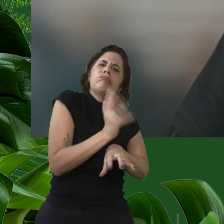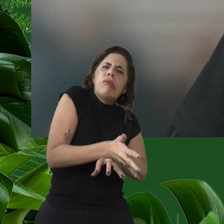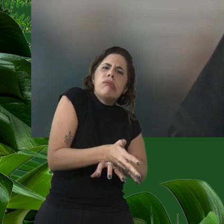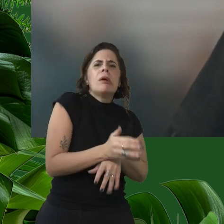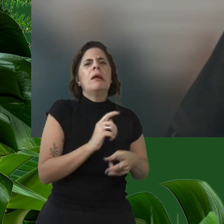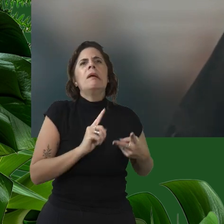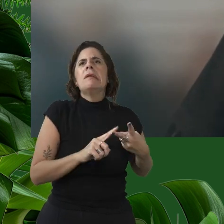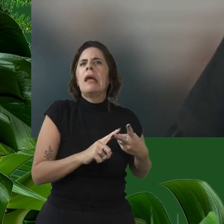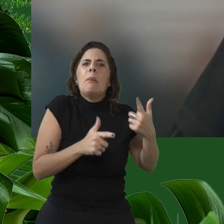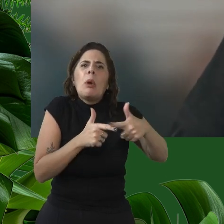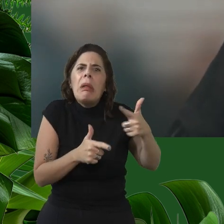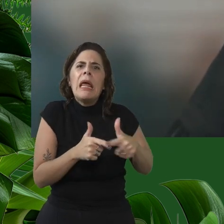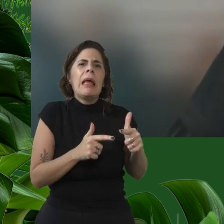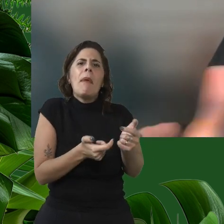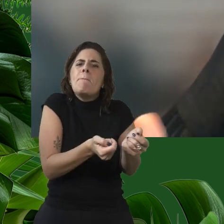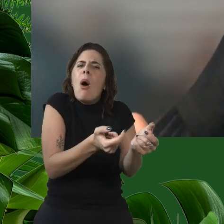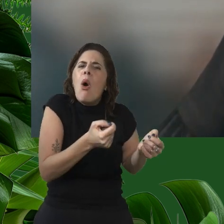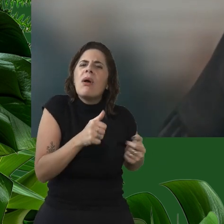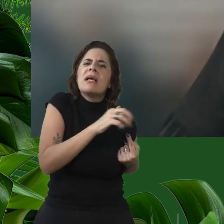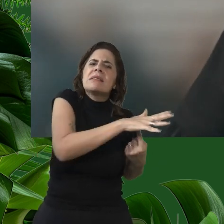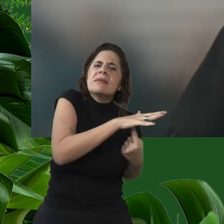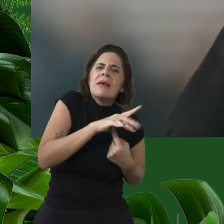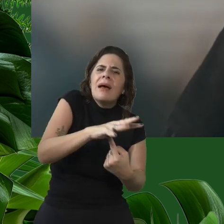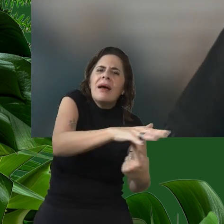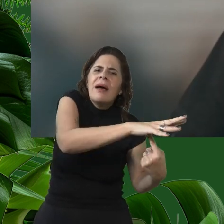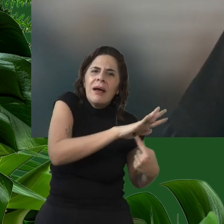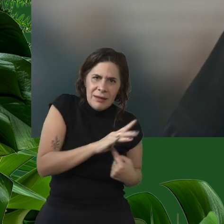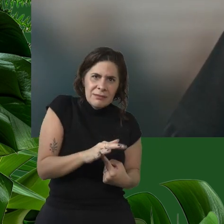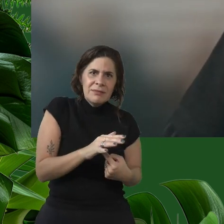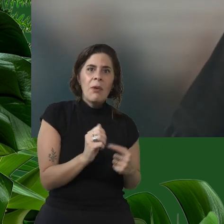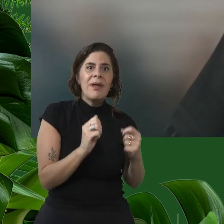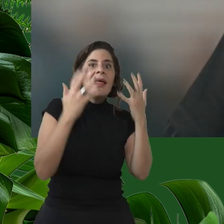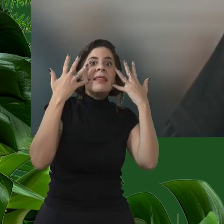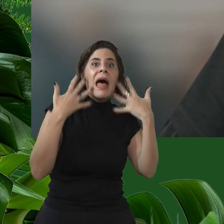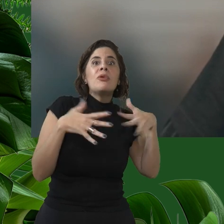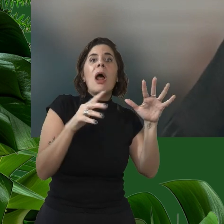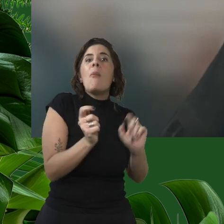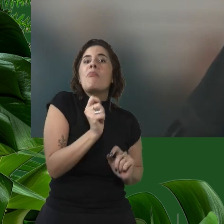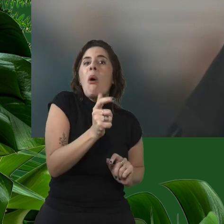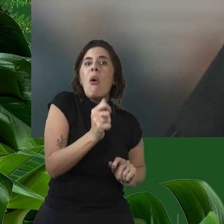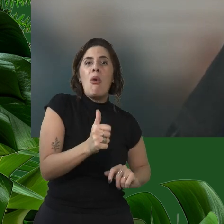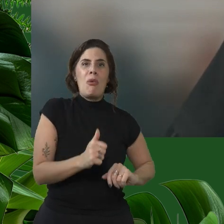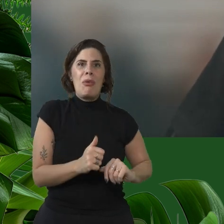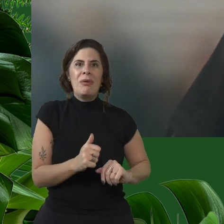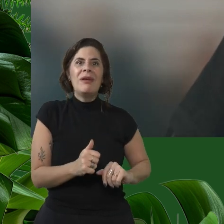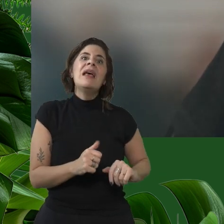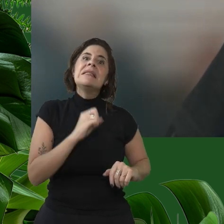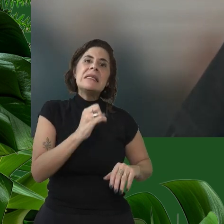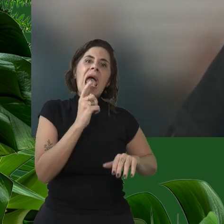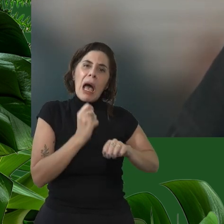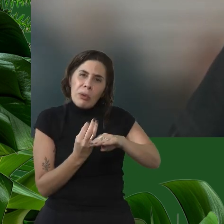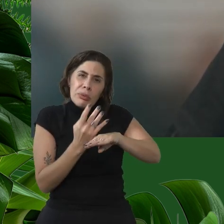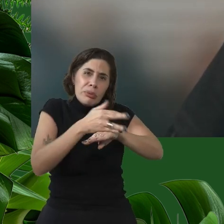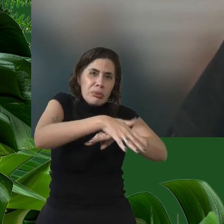degradação maior, então uma menor presença de áreas naturais conservadas, uma menor presença de nascentes bem cuidadas, de